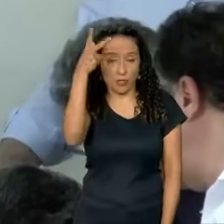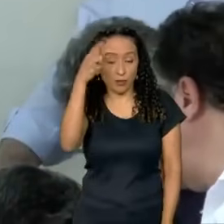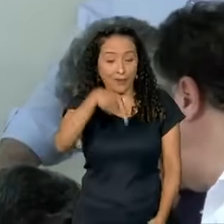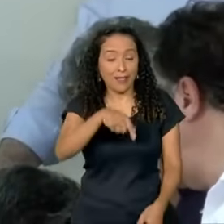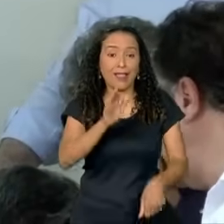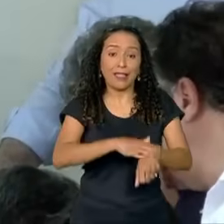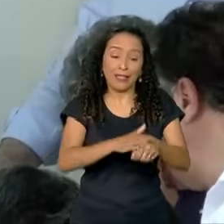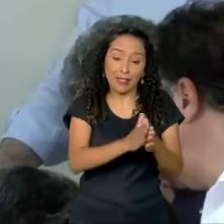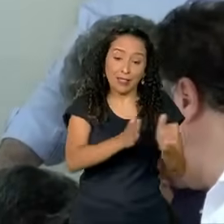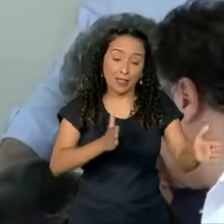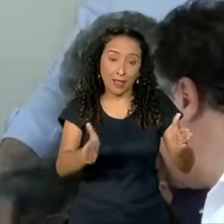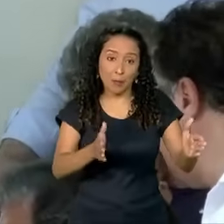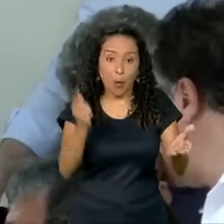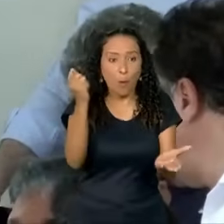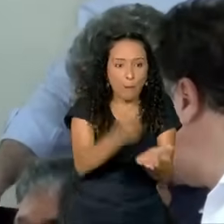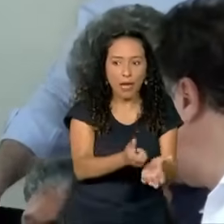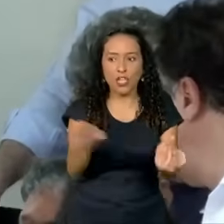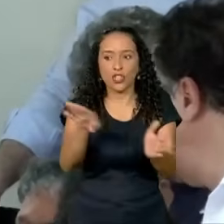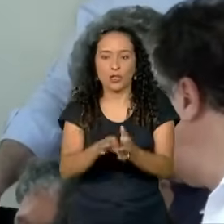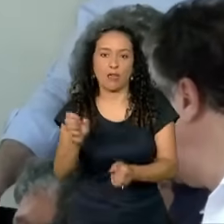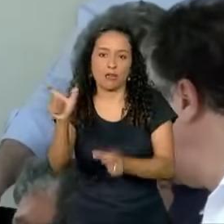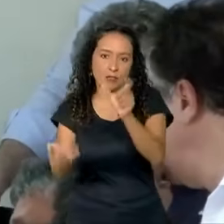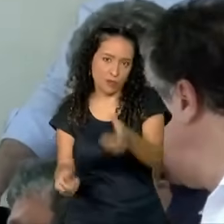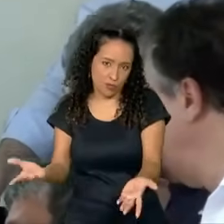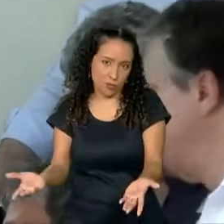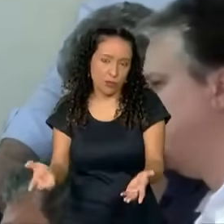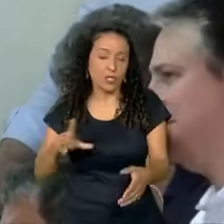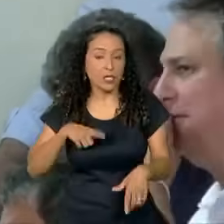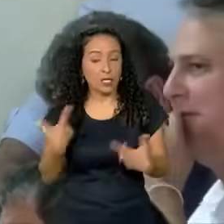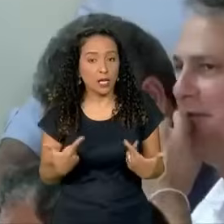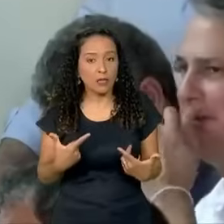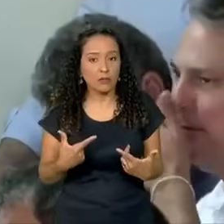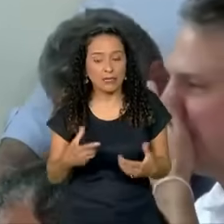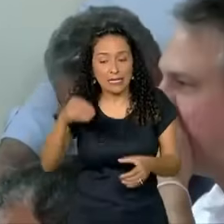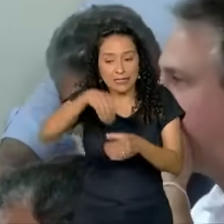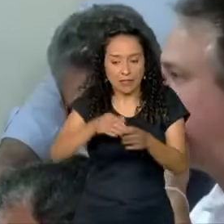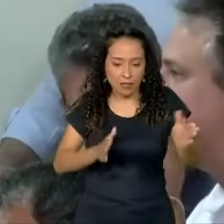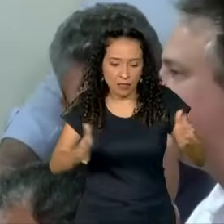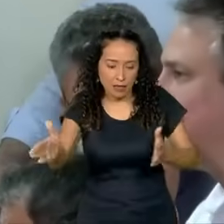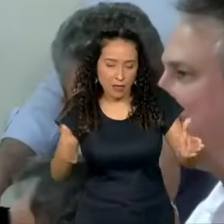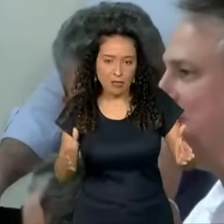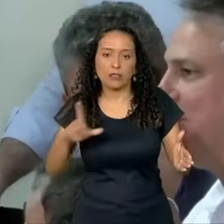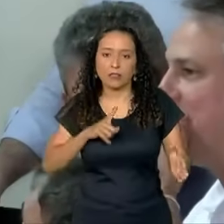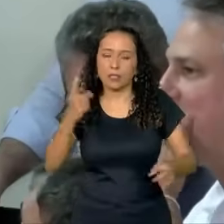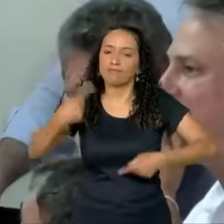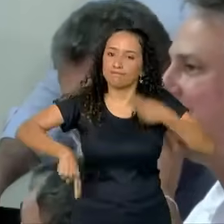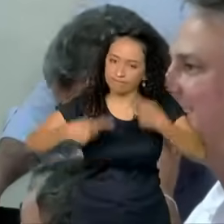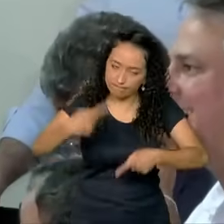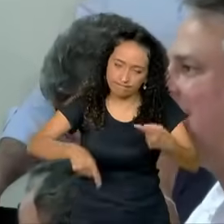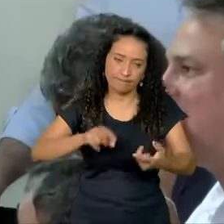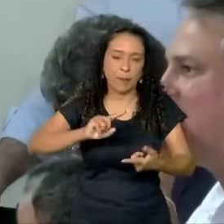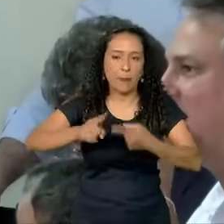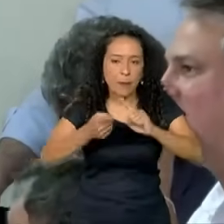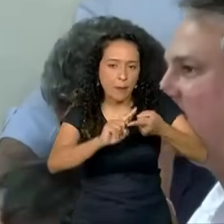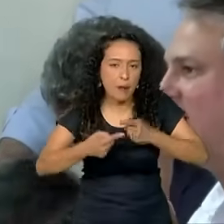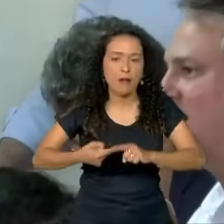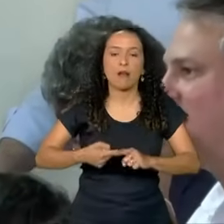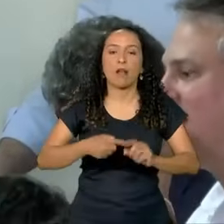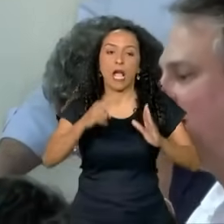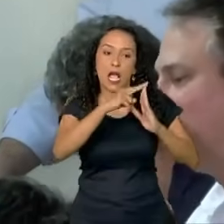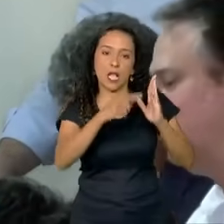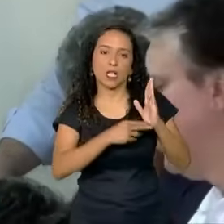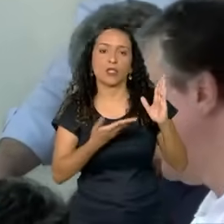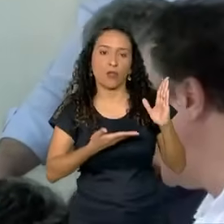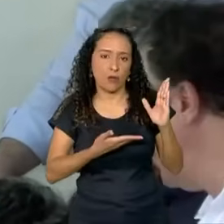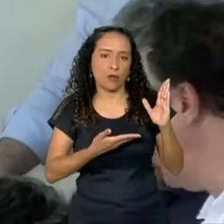para chegar nas pessoas. Então, a gente tem que, dentro do evento, estar realmente discutindo muito essas normas